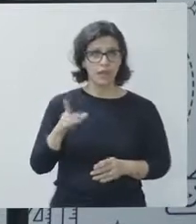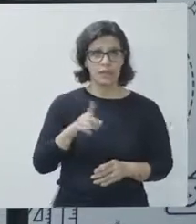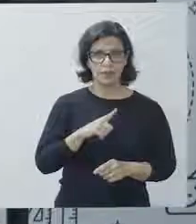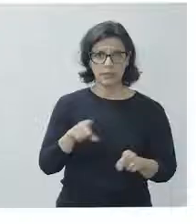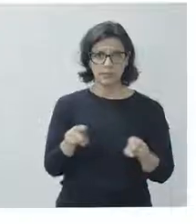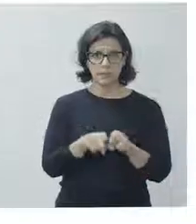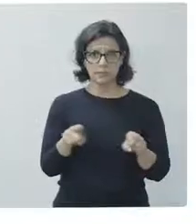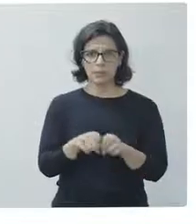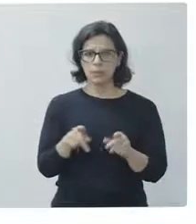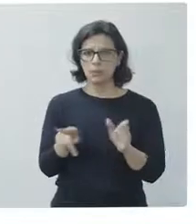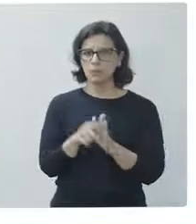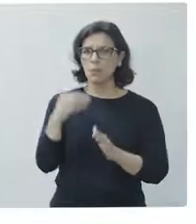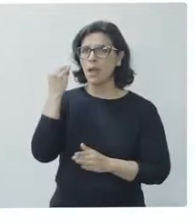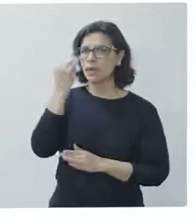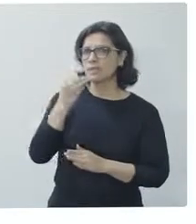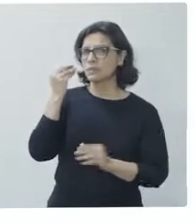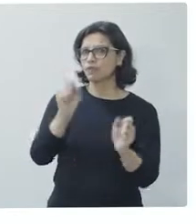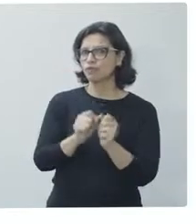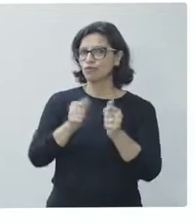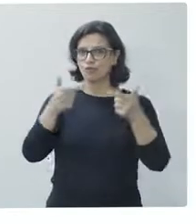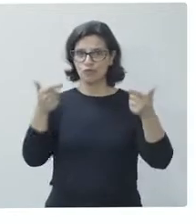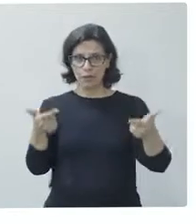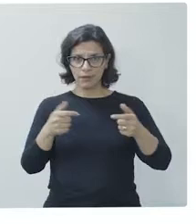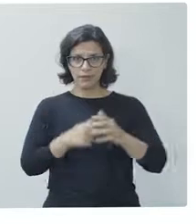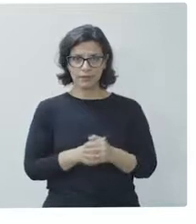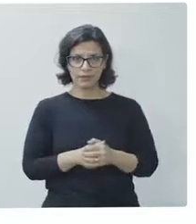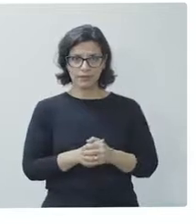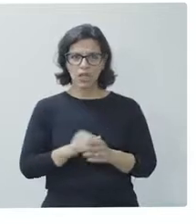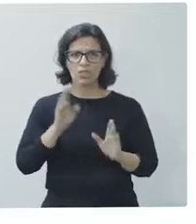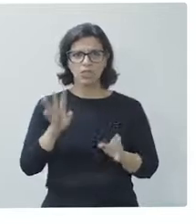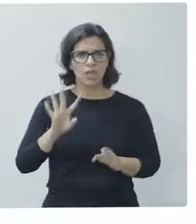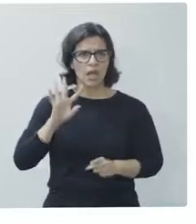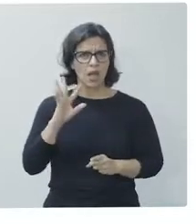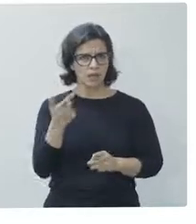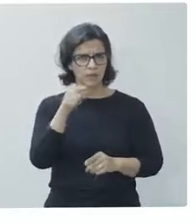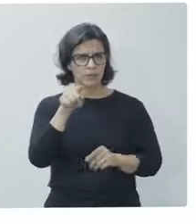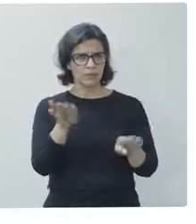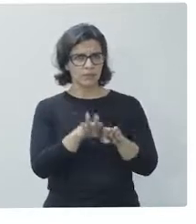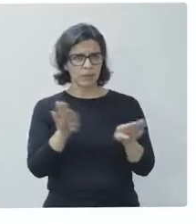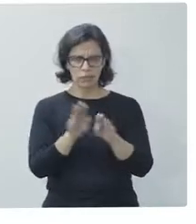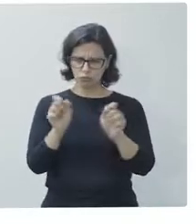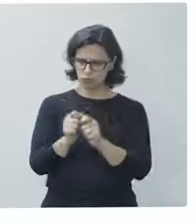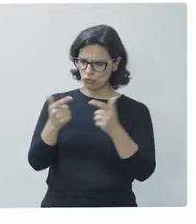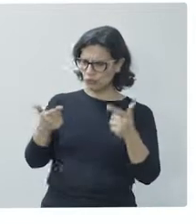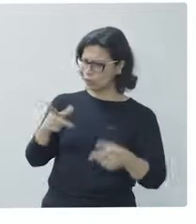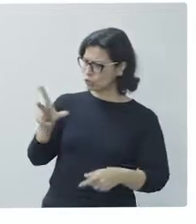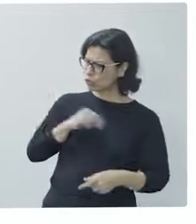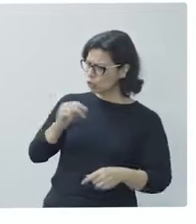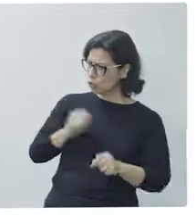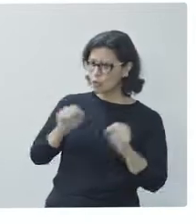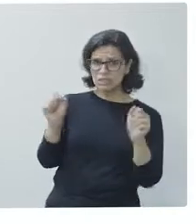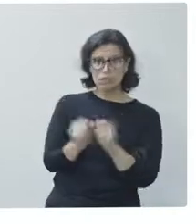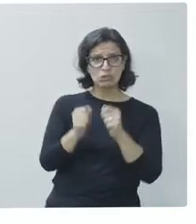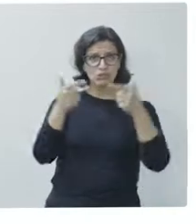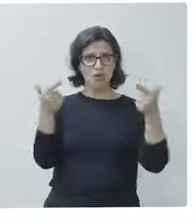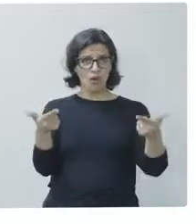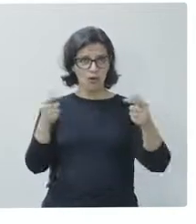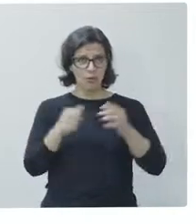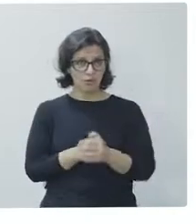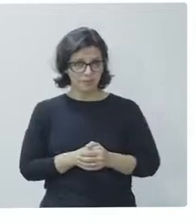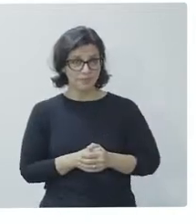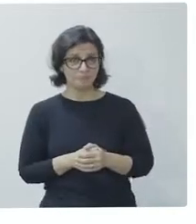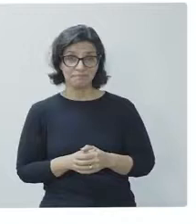teve uma experiência de sorte? Né? Já aconteceu alguma coisa com você que você pensou assim, nossa, isso foi